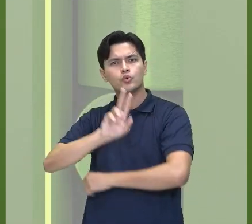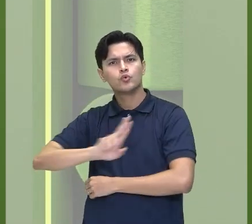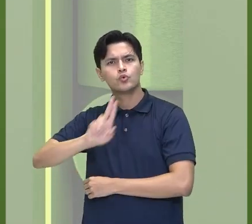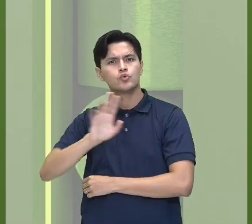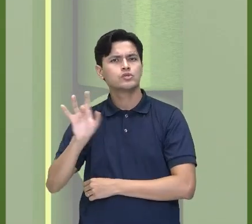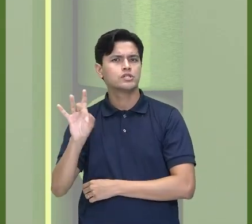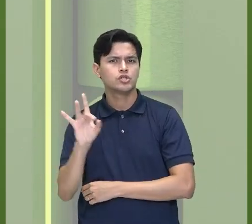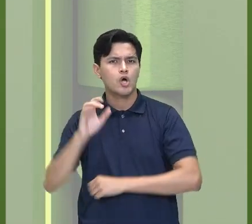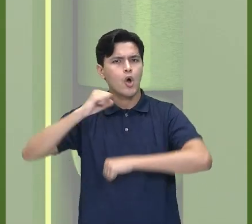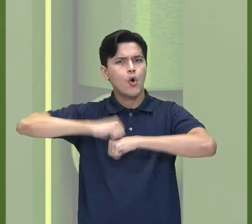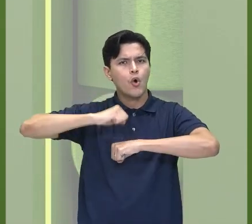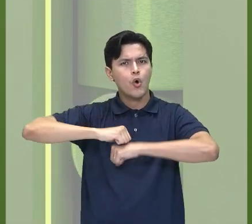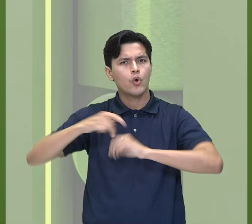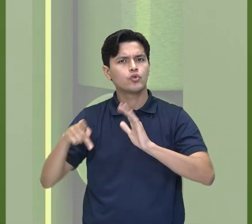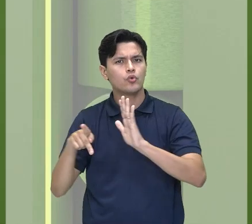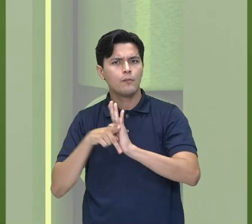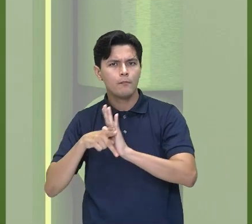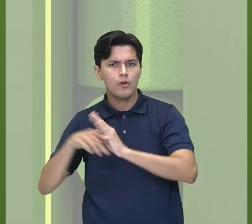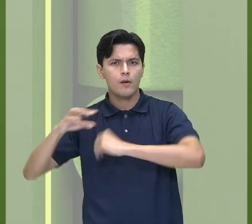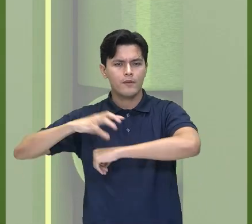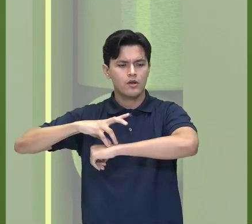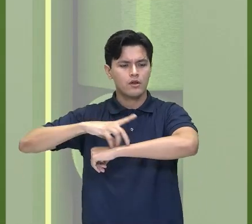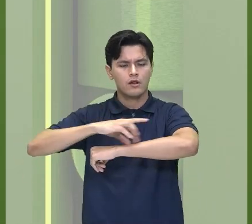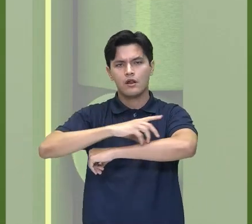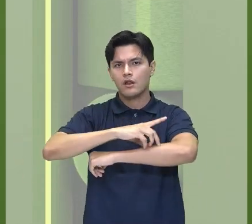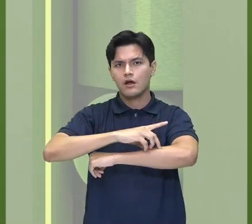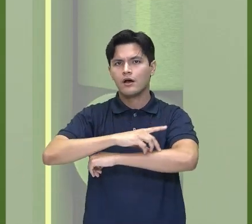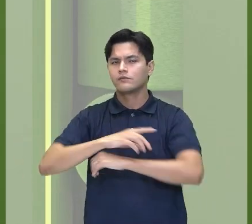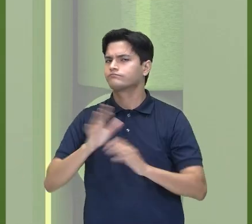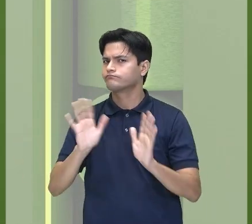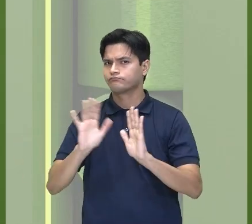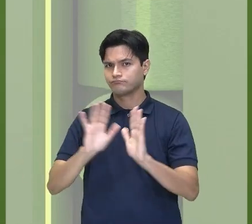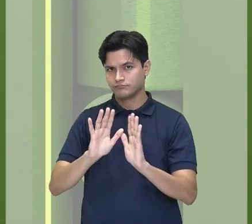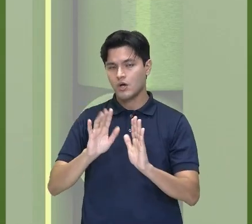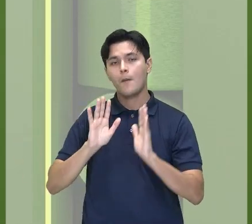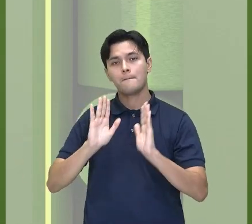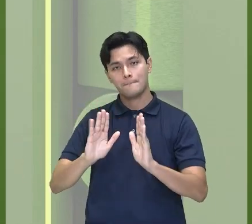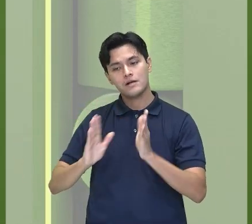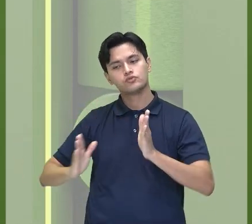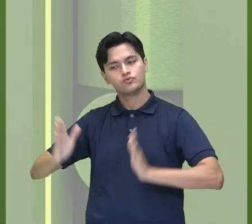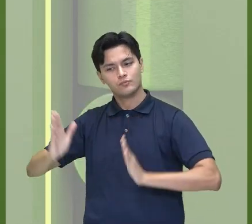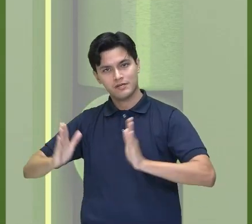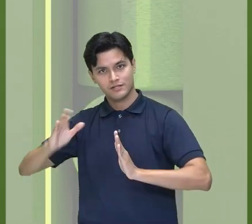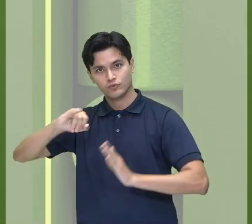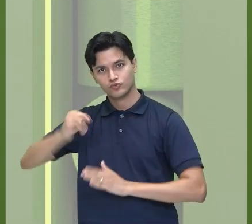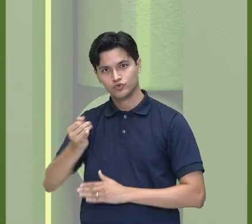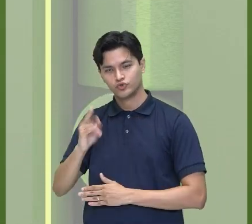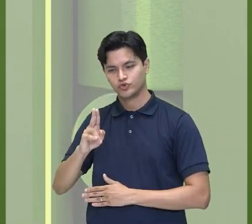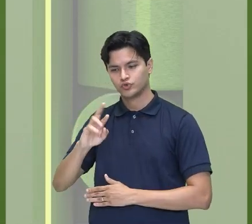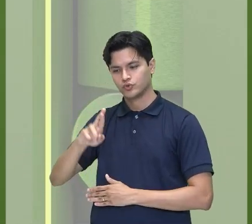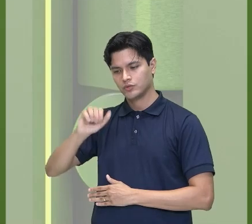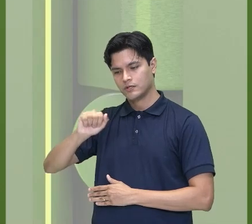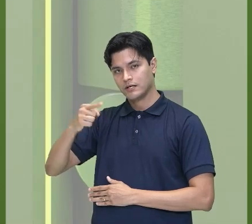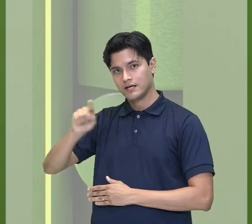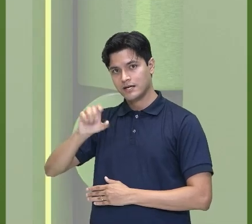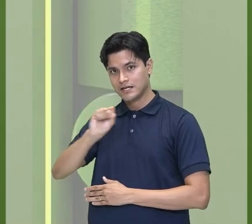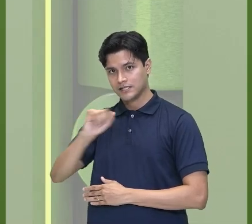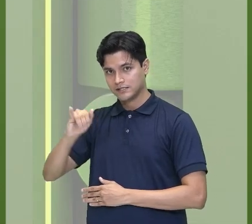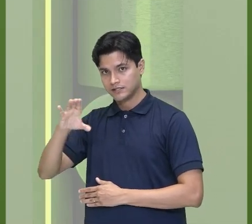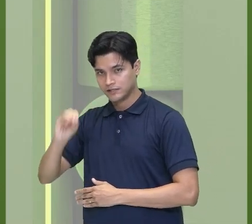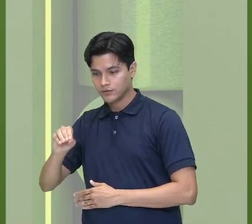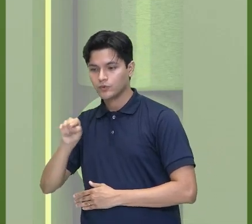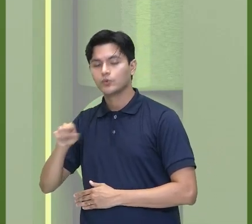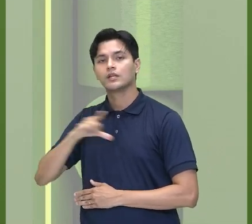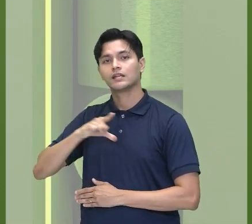é que o petróleo veio dos dinossauros, é que foi no mesmo período, o período Jurássico, né? Em que houve a